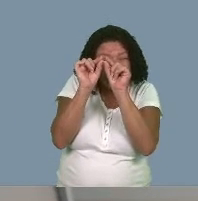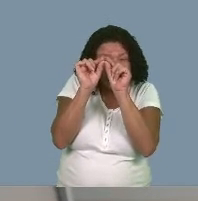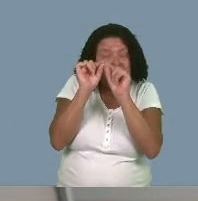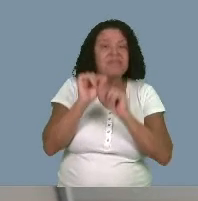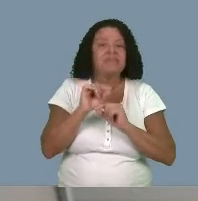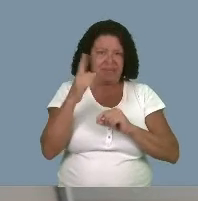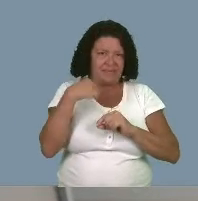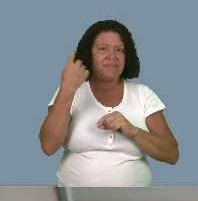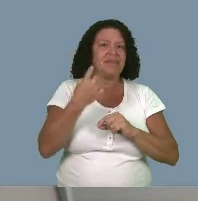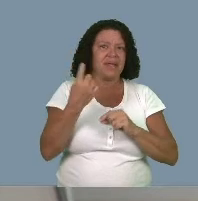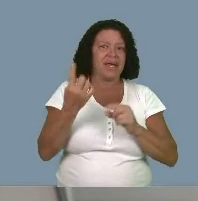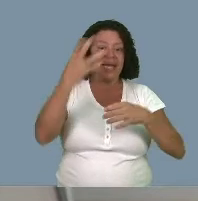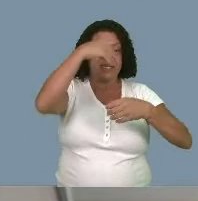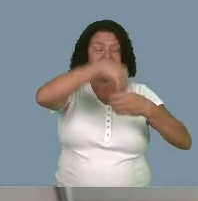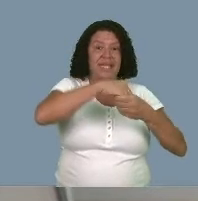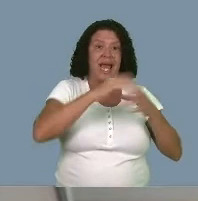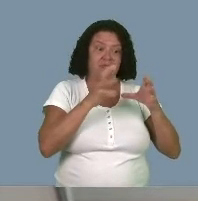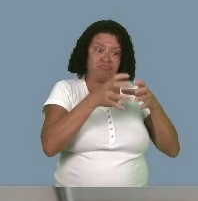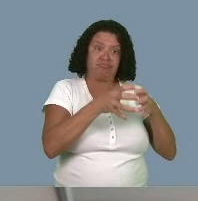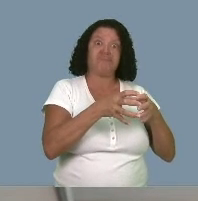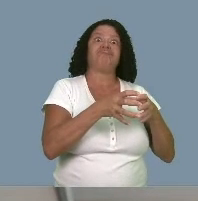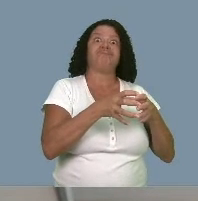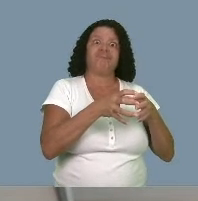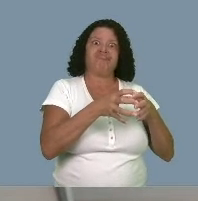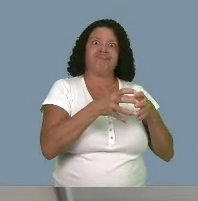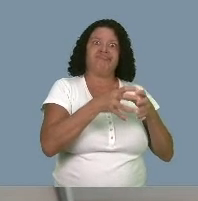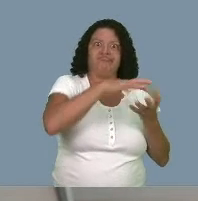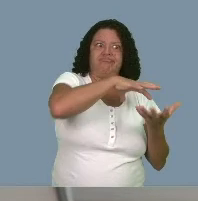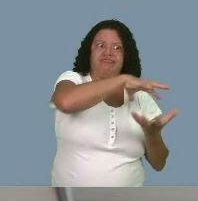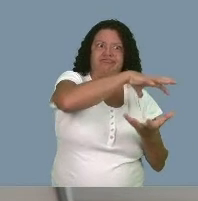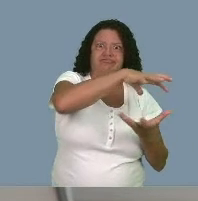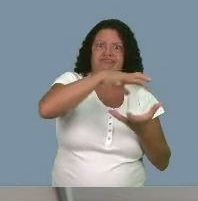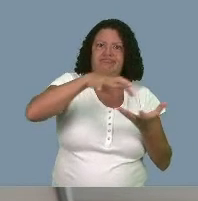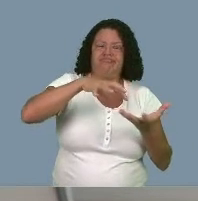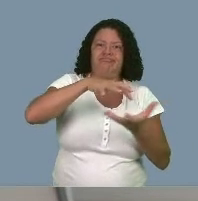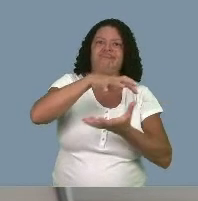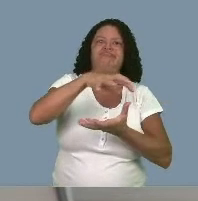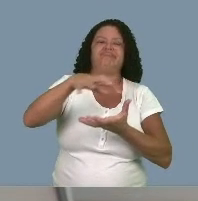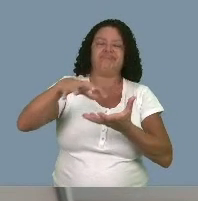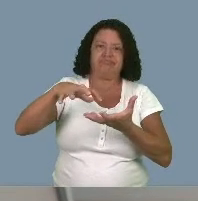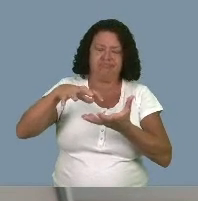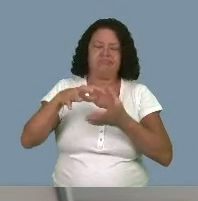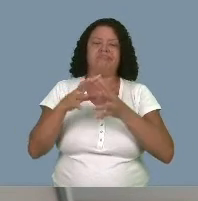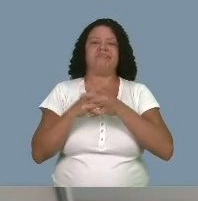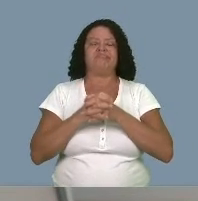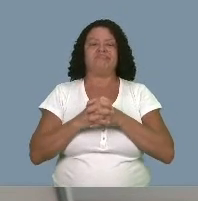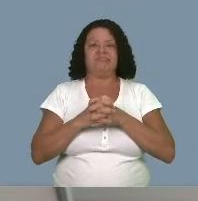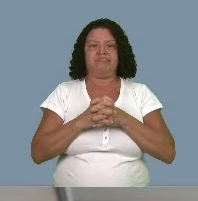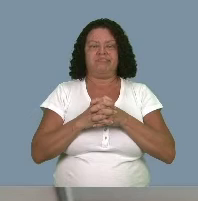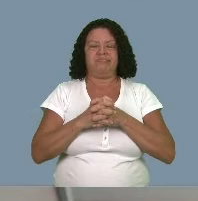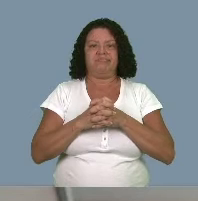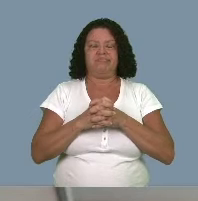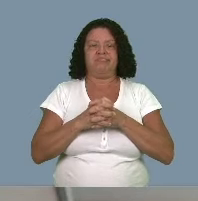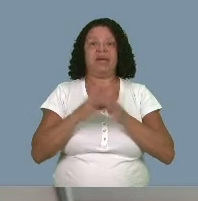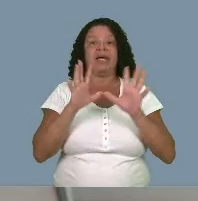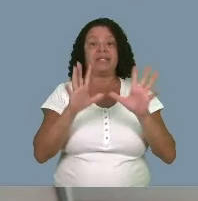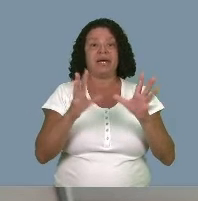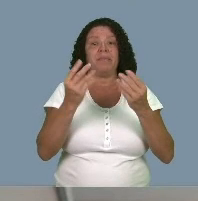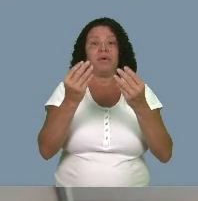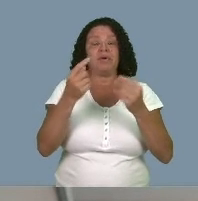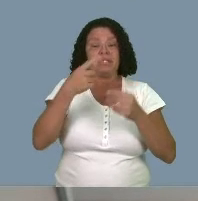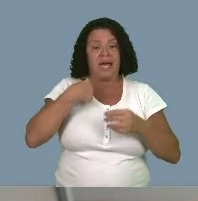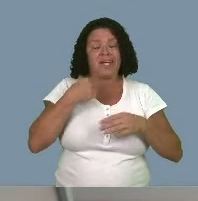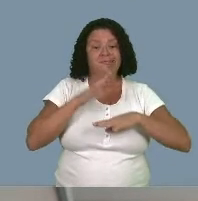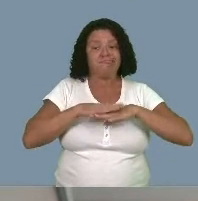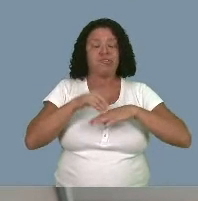um grande corpo universal, né, uma célula microscópica. E, portanto, é muita pretensão